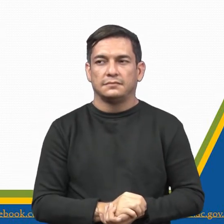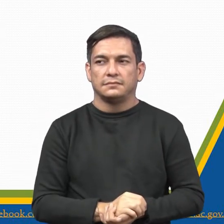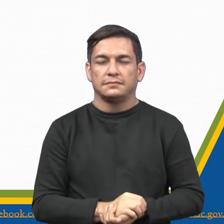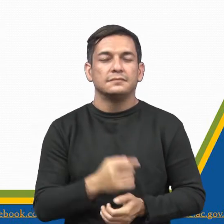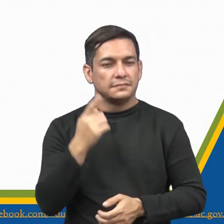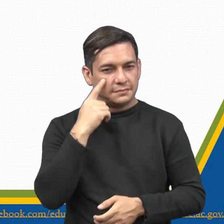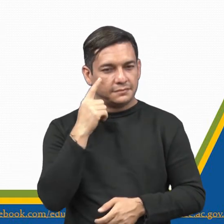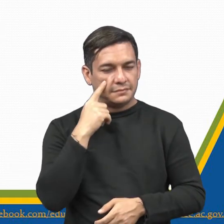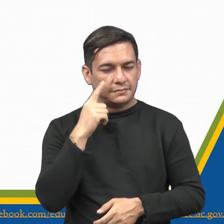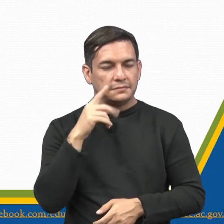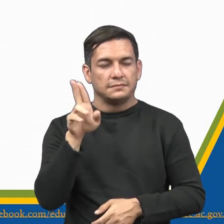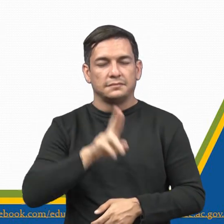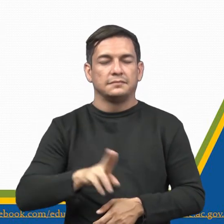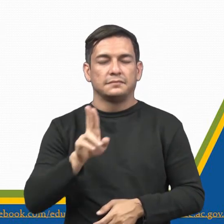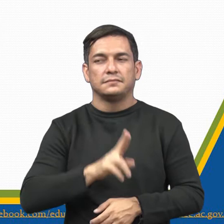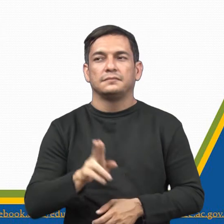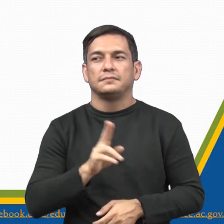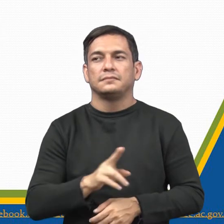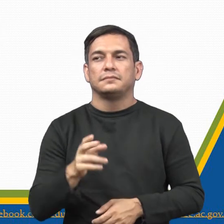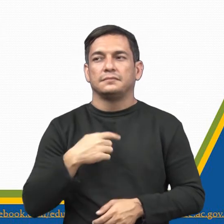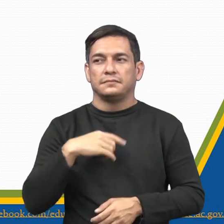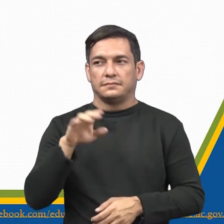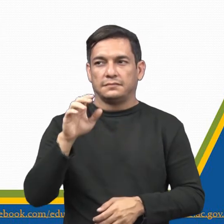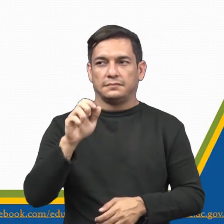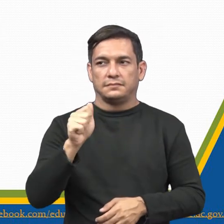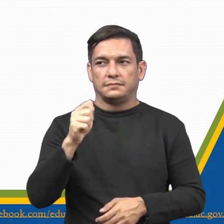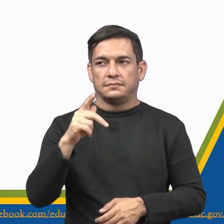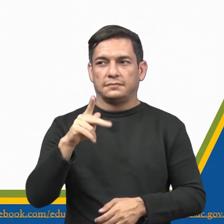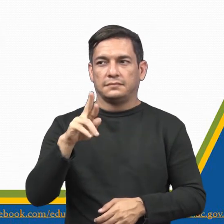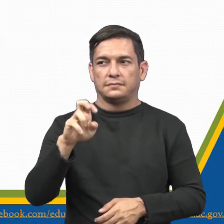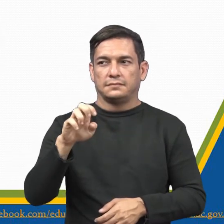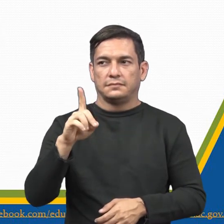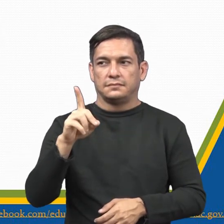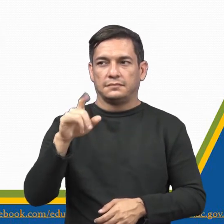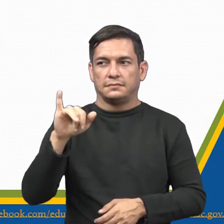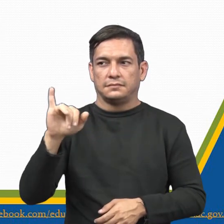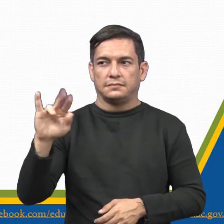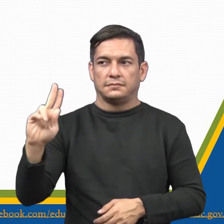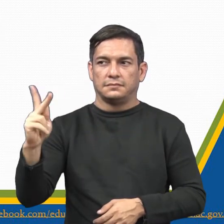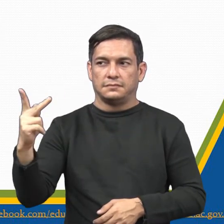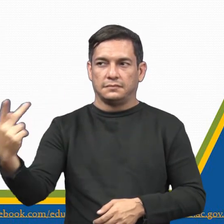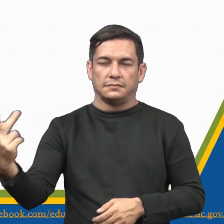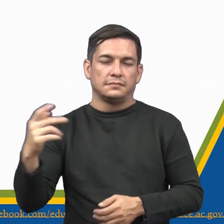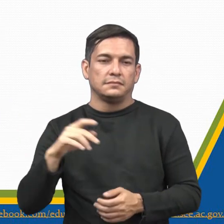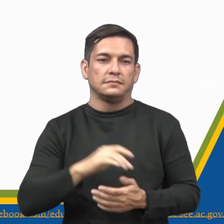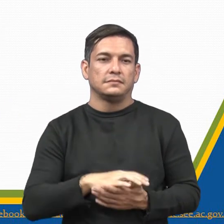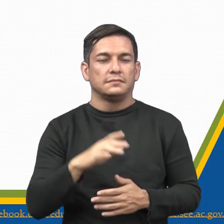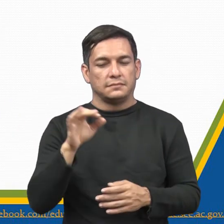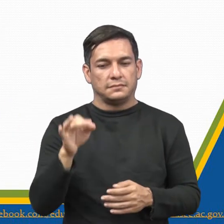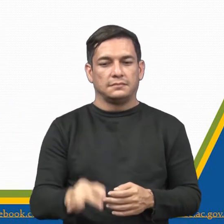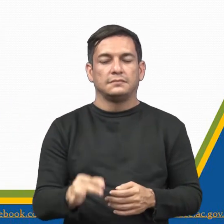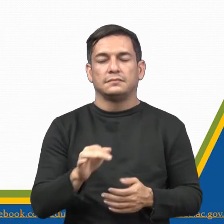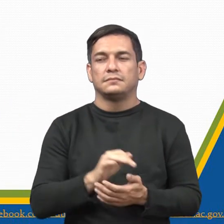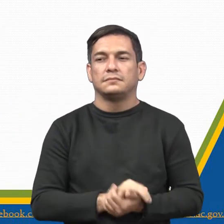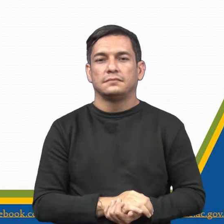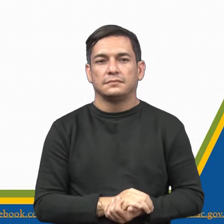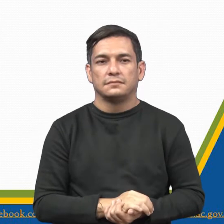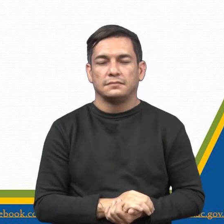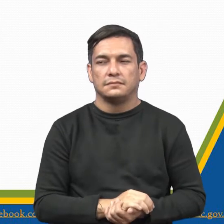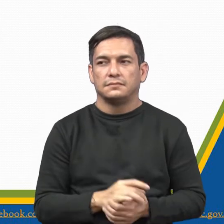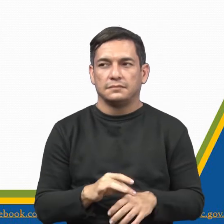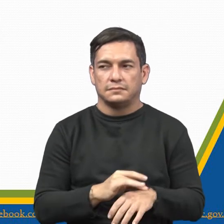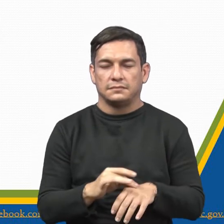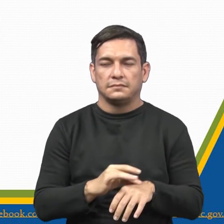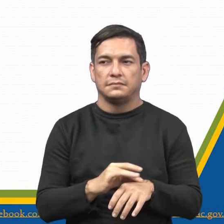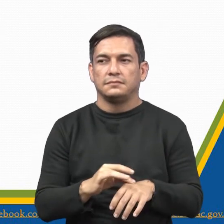olha só as expressões que ele usa aí, ó. Aprendi, ele coloca também, ó. O certo é aprendi, da forma que está escrito aí em